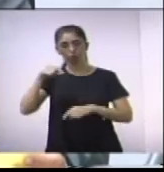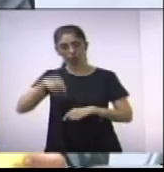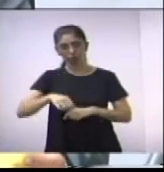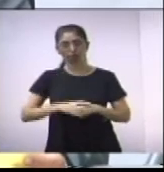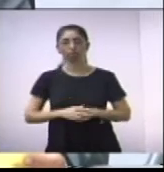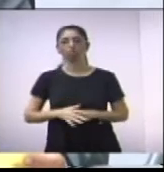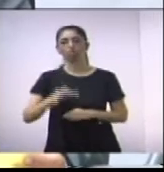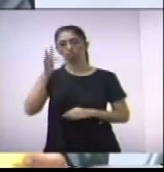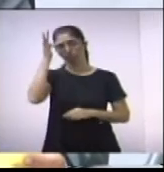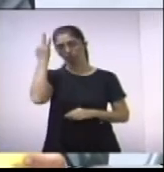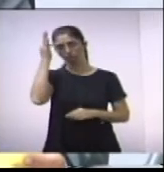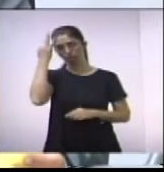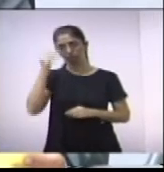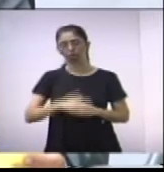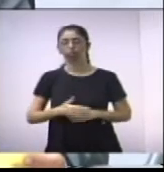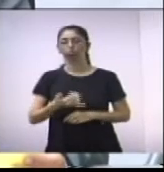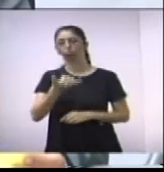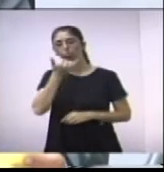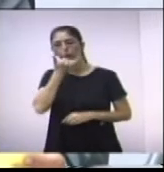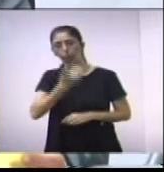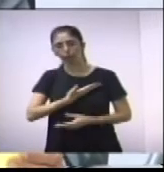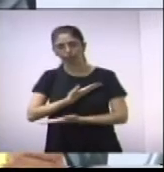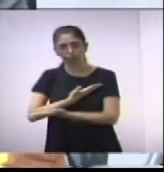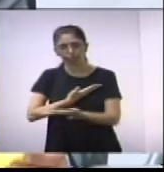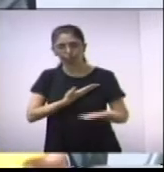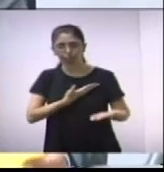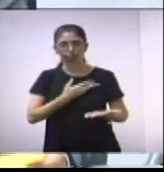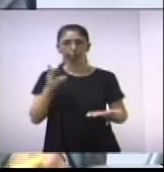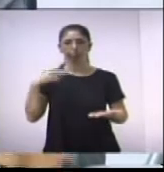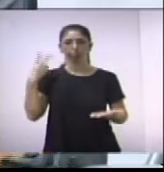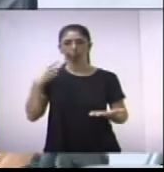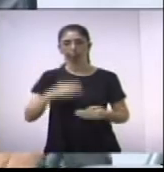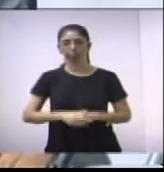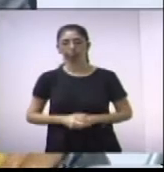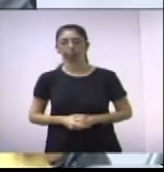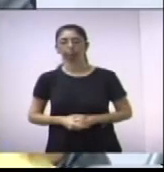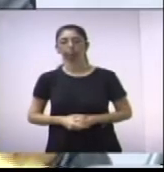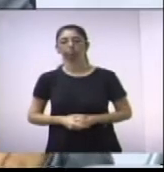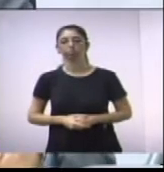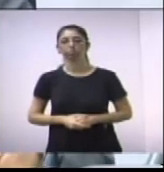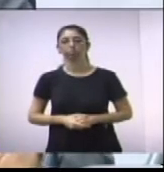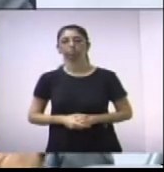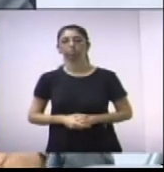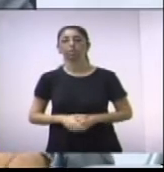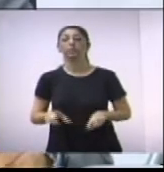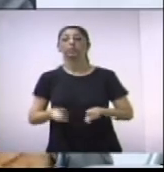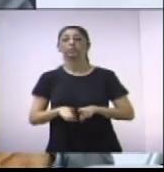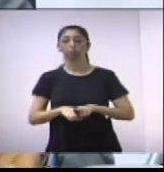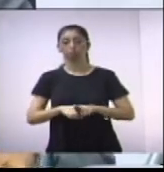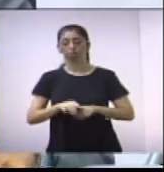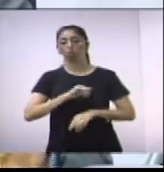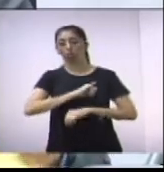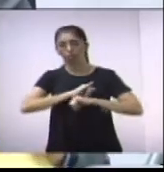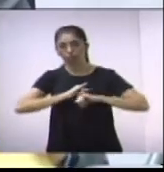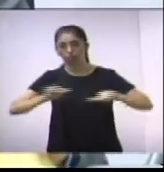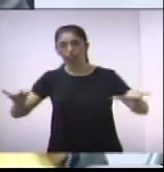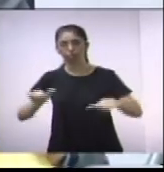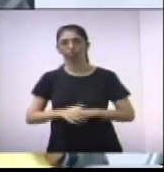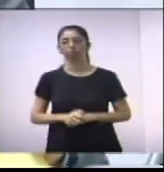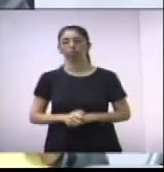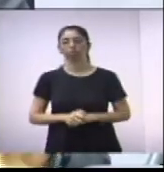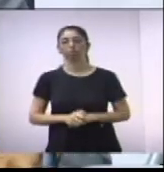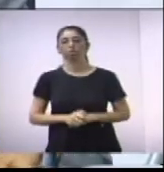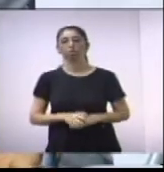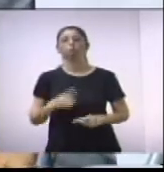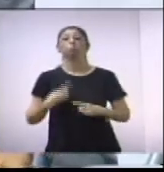também pedindo aqui desculpa ao companheiro Flávio, que eu havia feito dado um posicionamento de uma situação que o Flávio